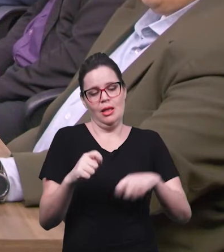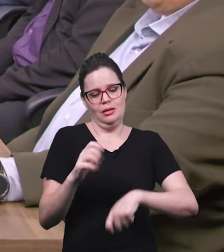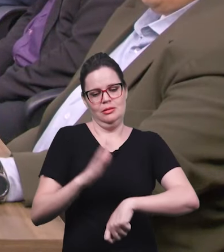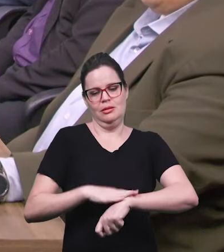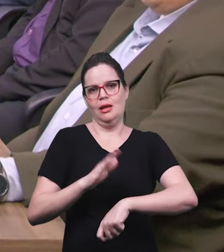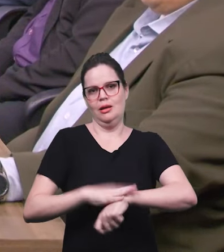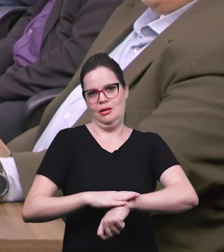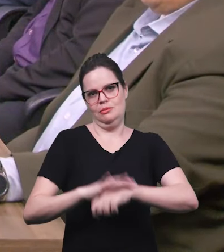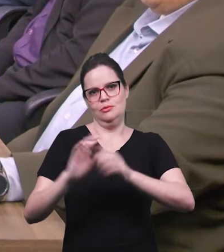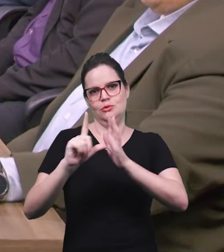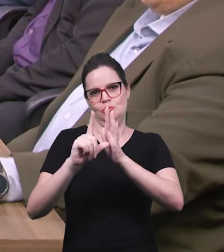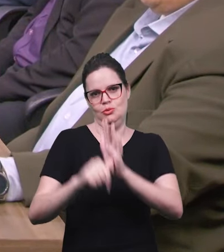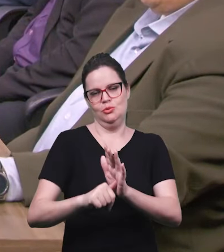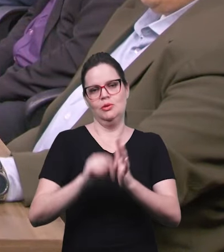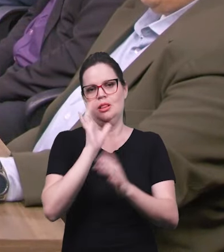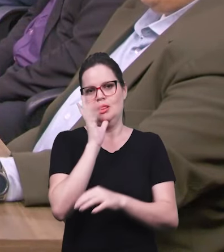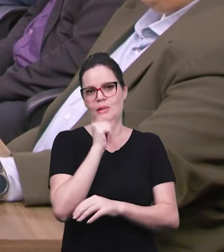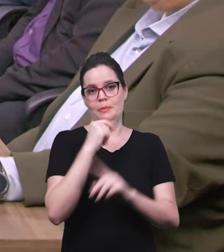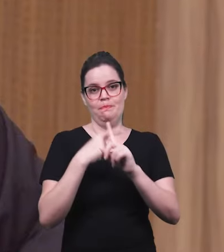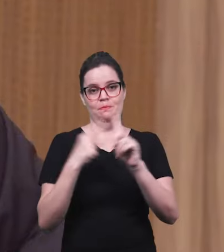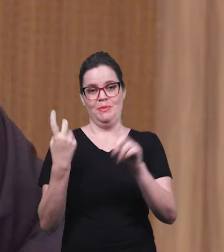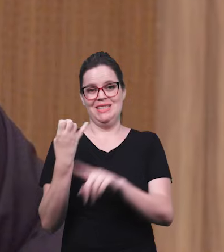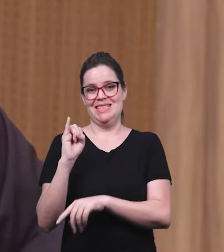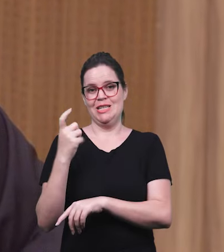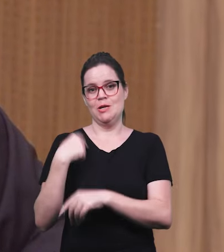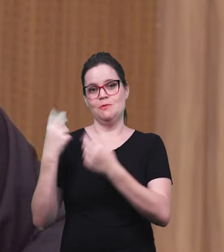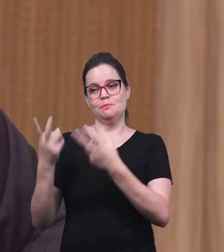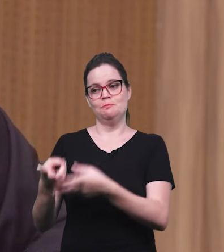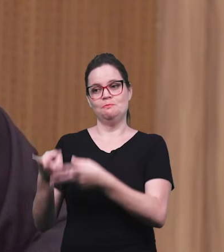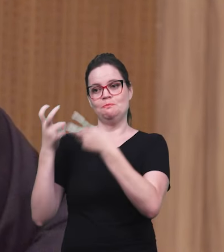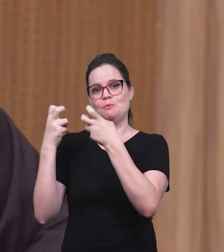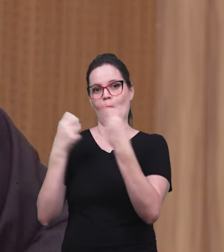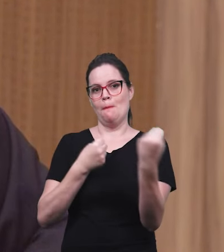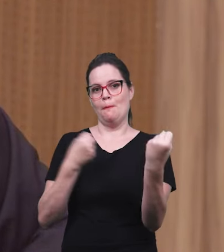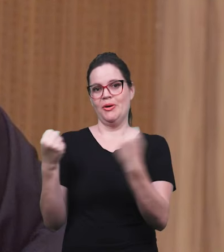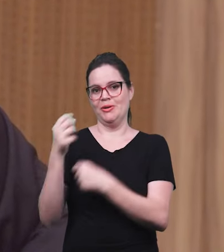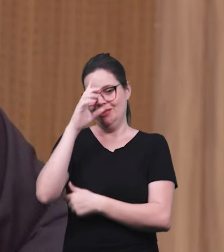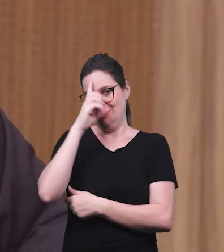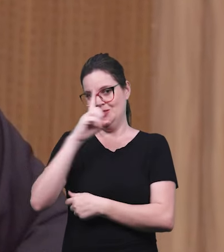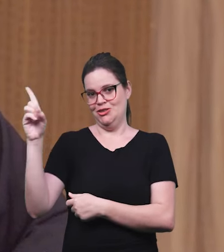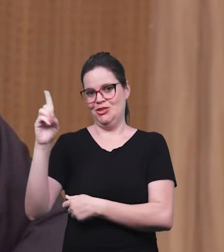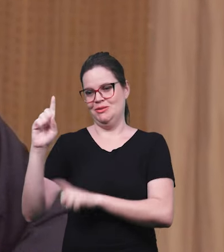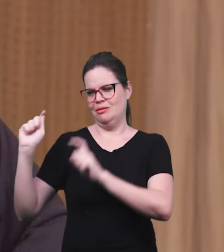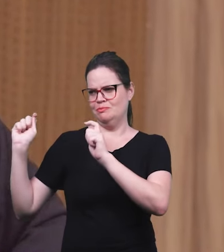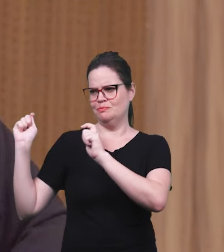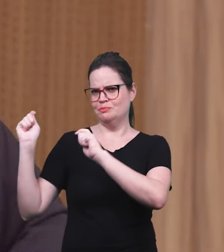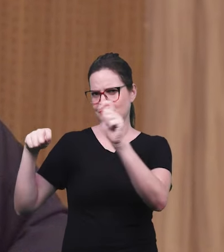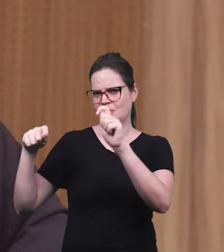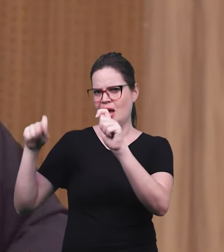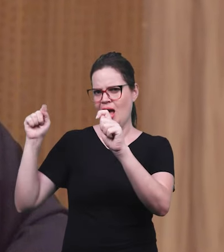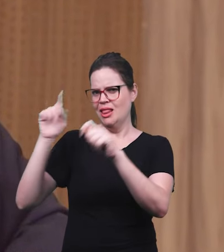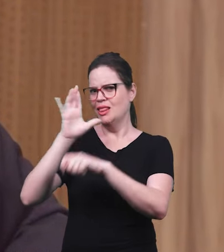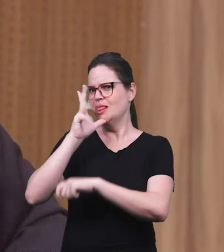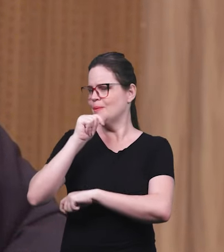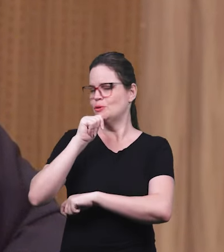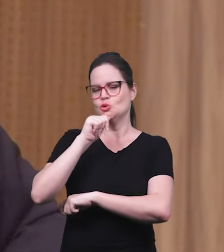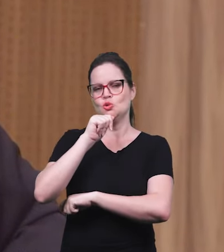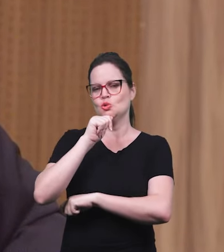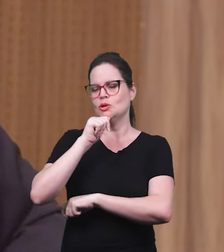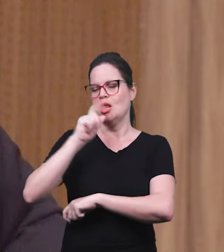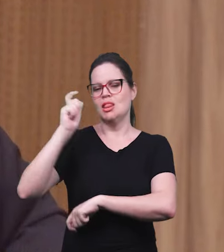o poder de Deus, a ação do Senhor, a capacidade de Deus, digamos assim, ela não.